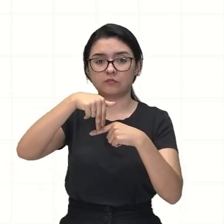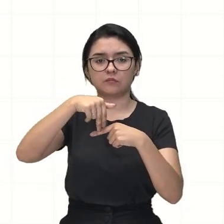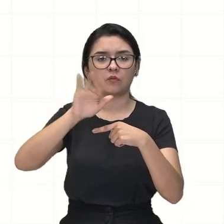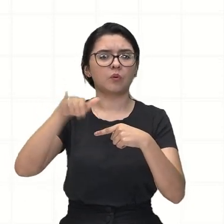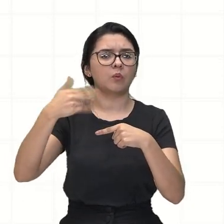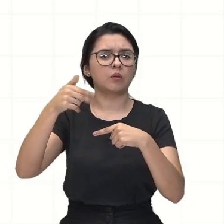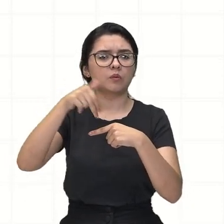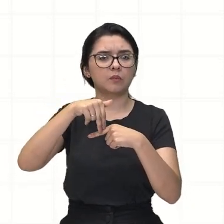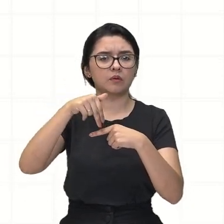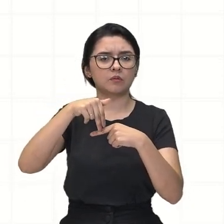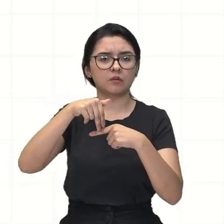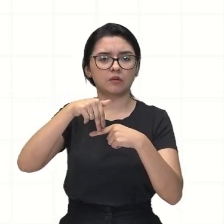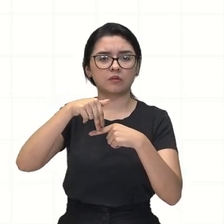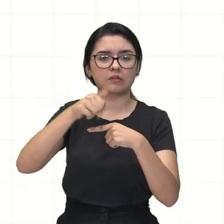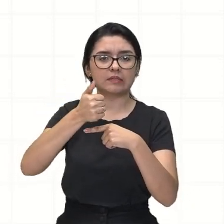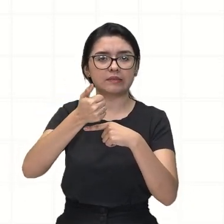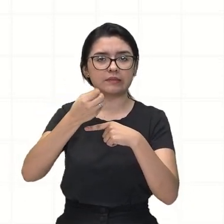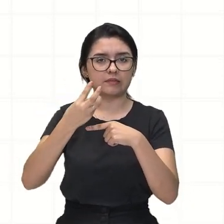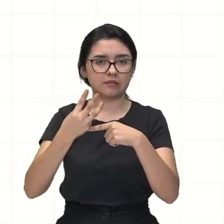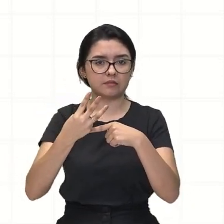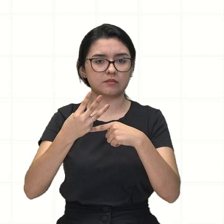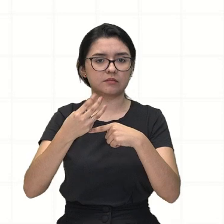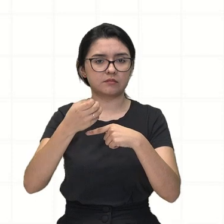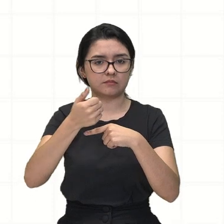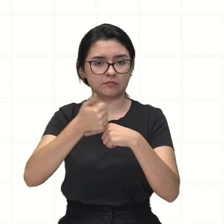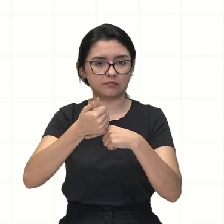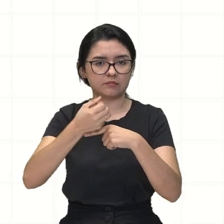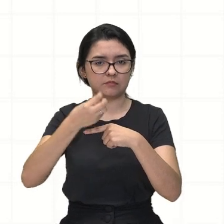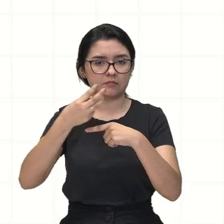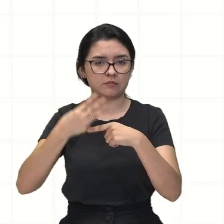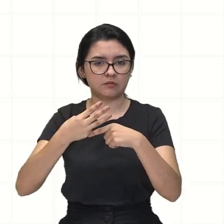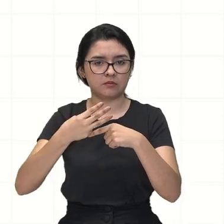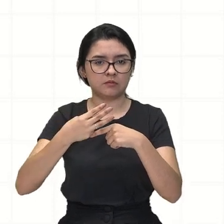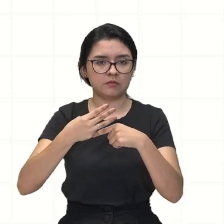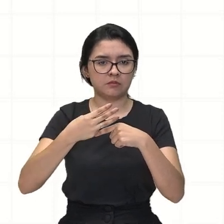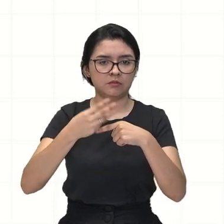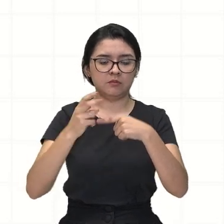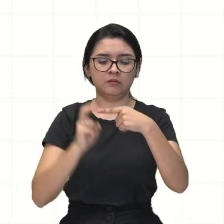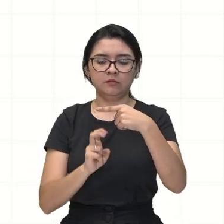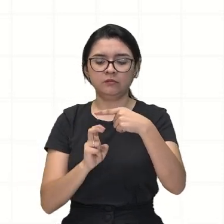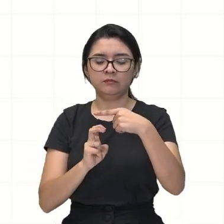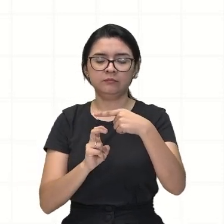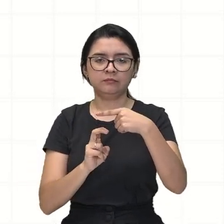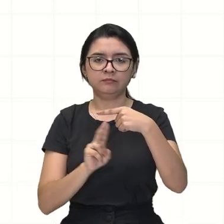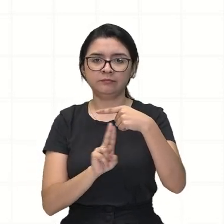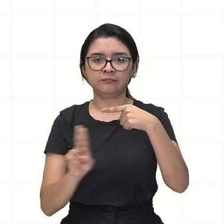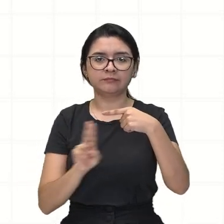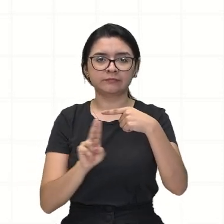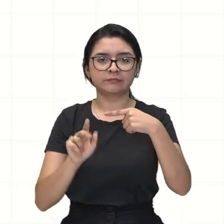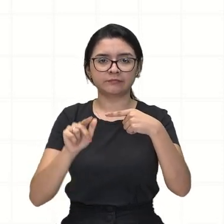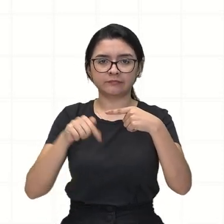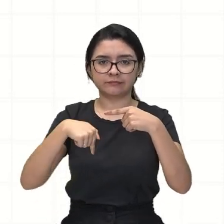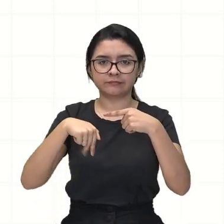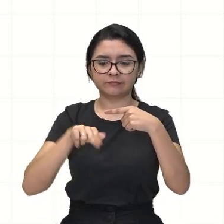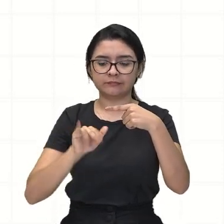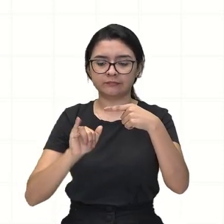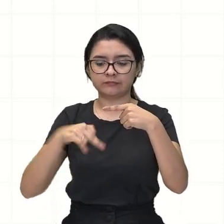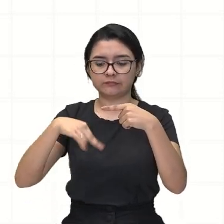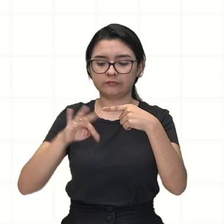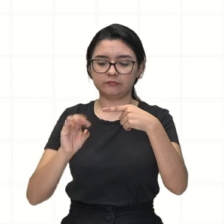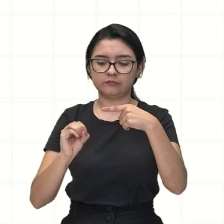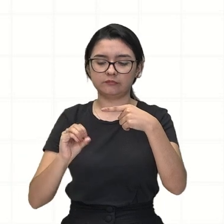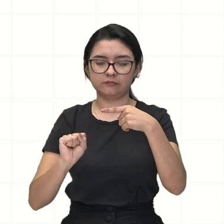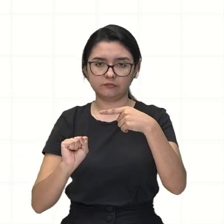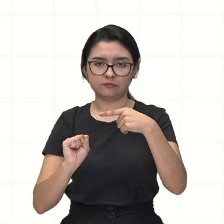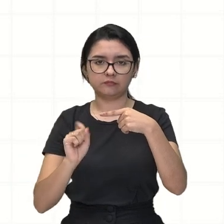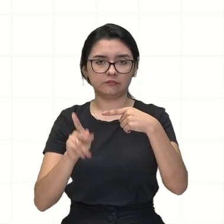nesse exemplo aqui? O numerador é 13. Está aqui ele, 13. E o 5 que está no denominador, nós vamos falar